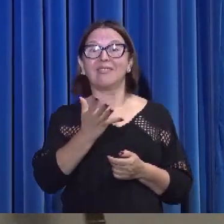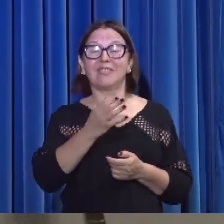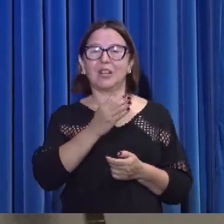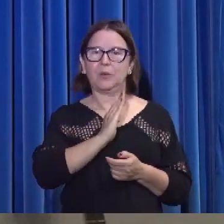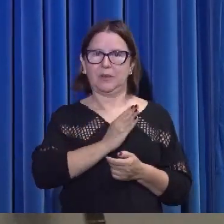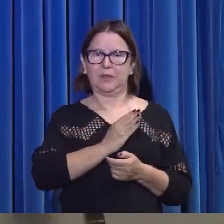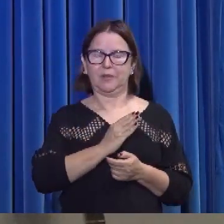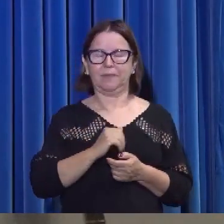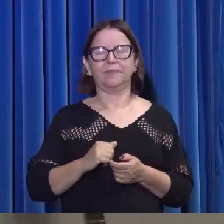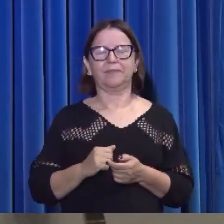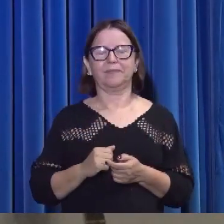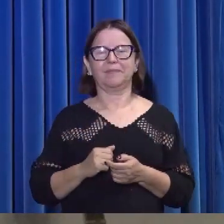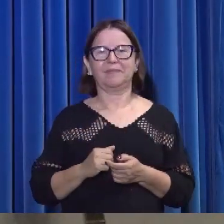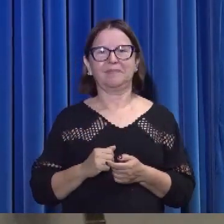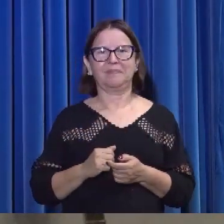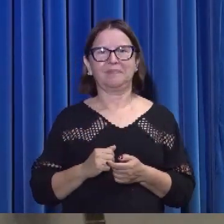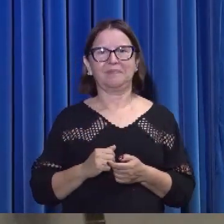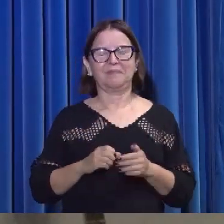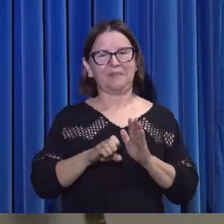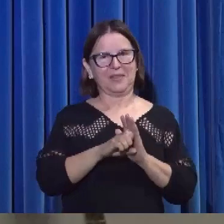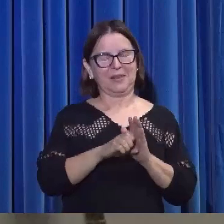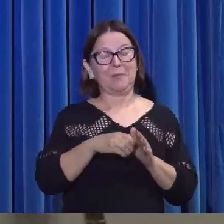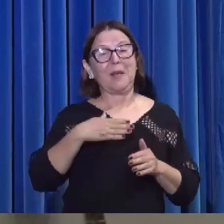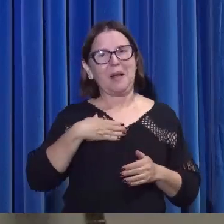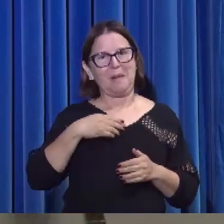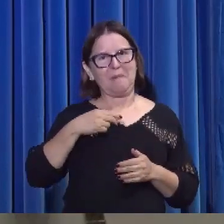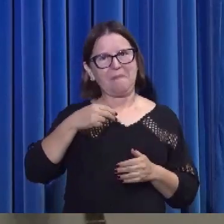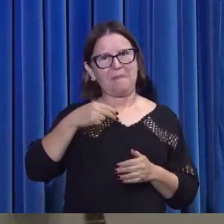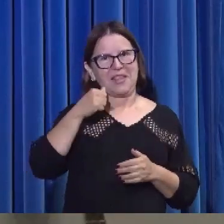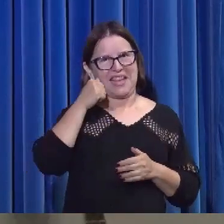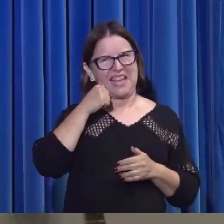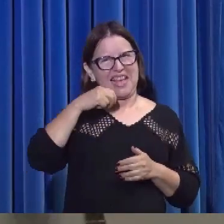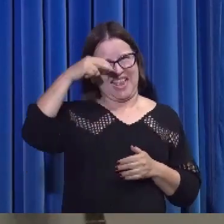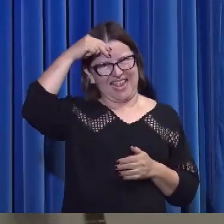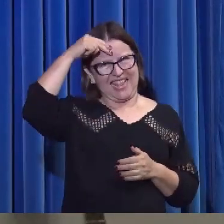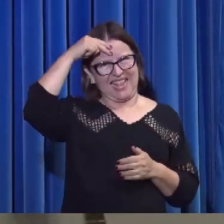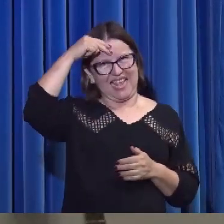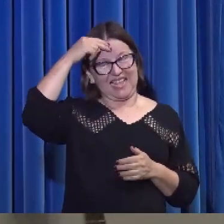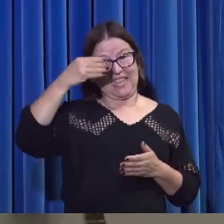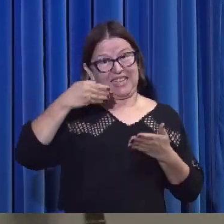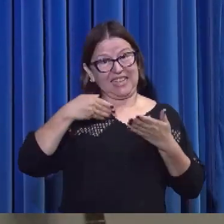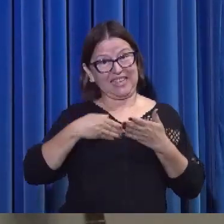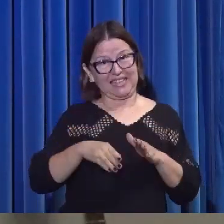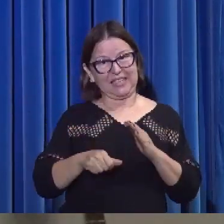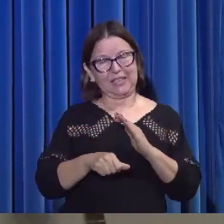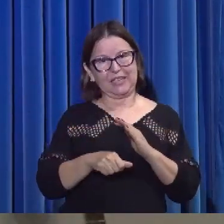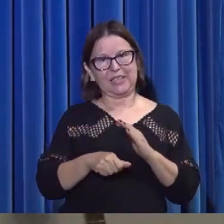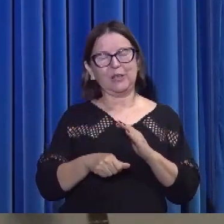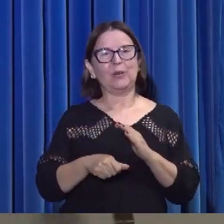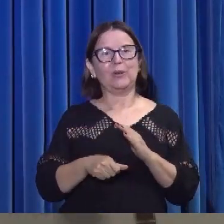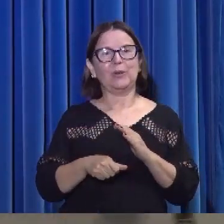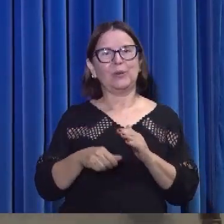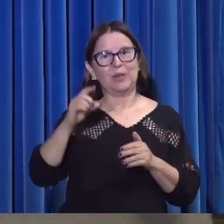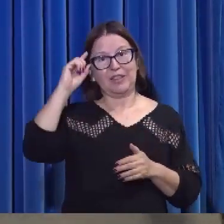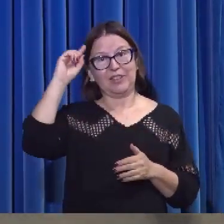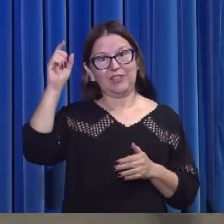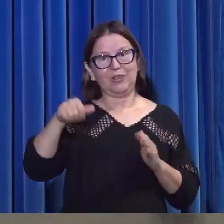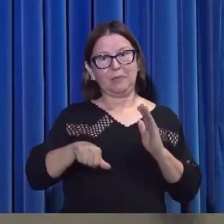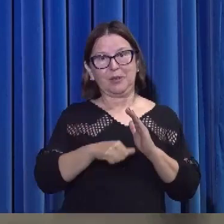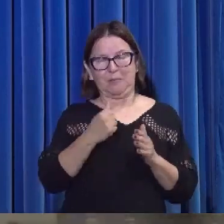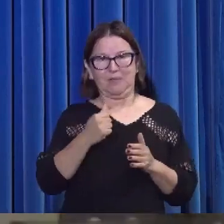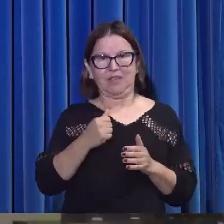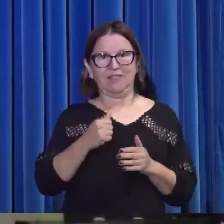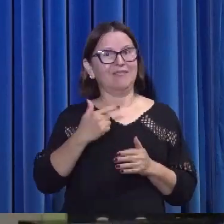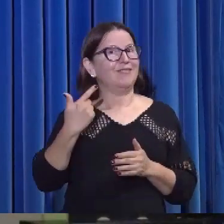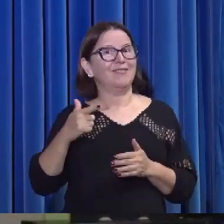A minha neta que nasceu dia 1º, ela não tem um bom coração. Quantos aqui são avós? Levanta a